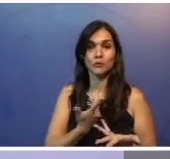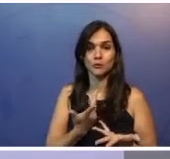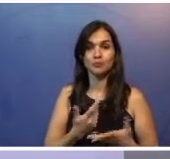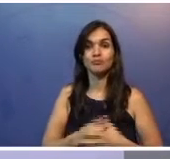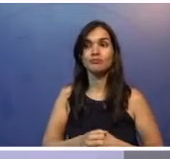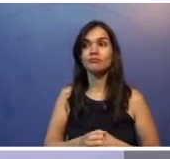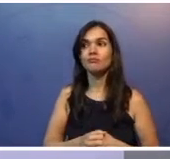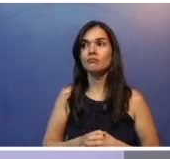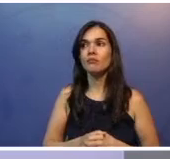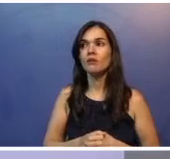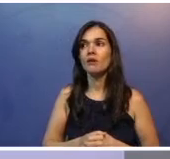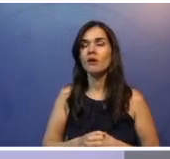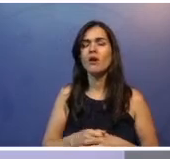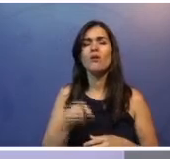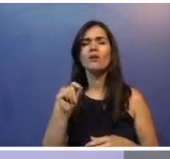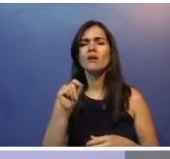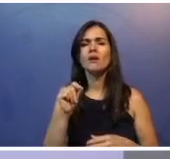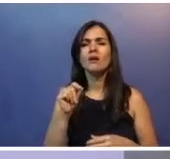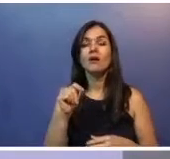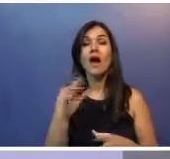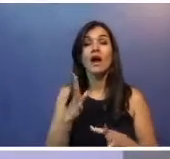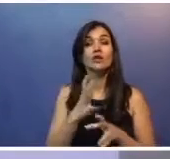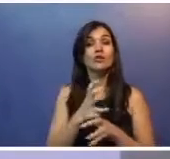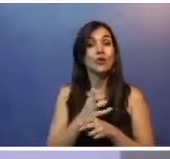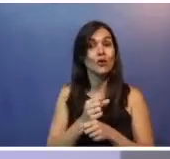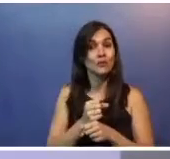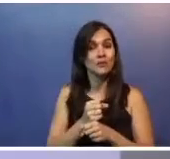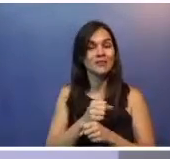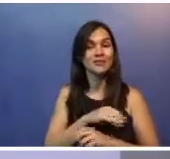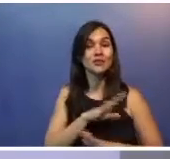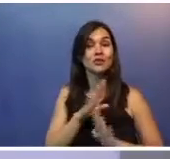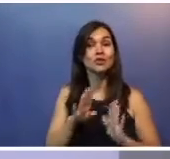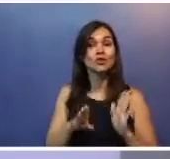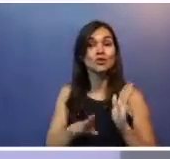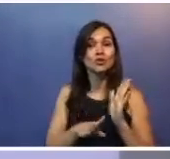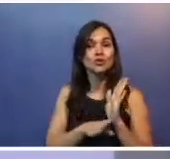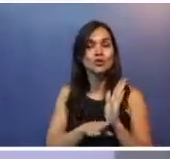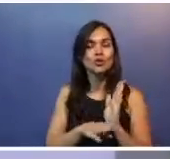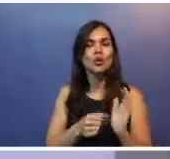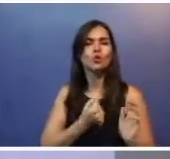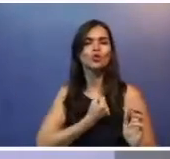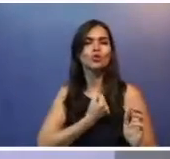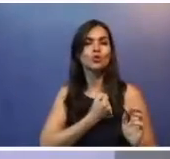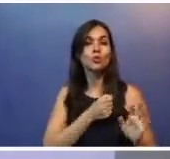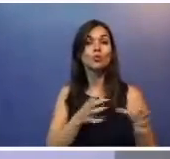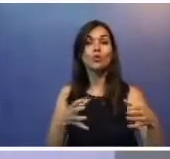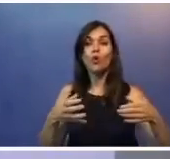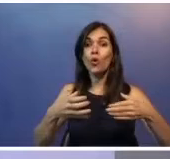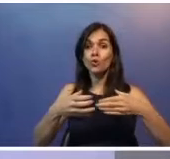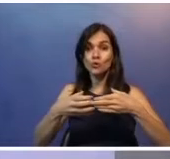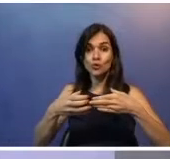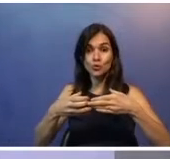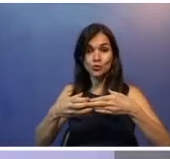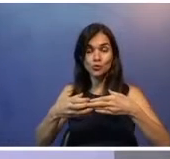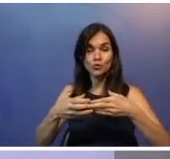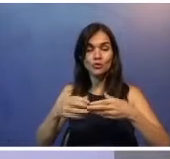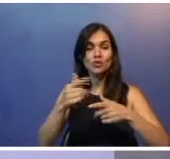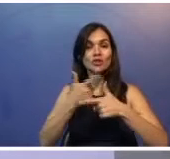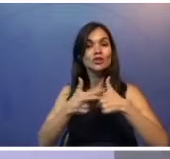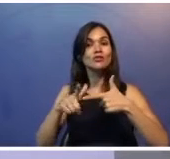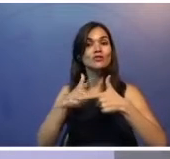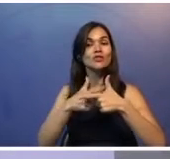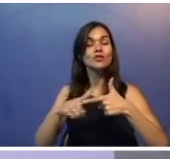nada mais é que a soma de todos os números da esse conjunto dividido pela quantidade